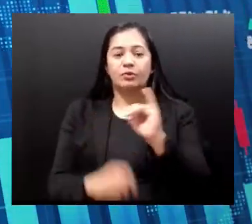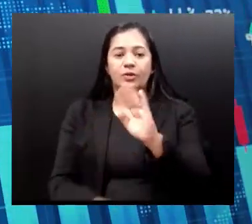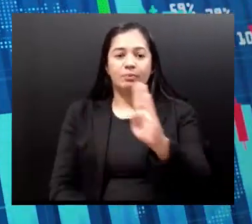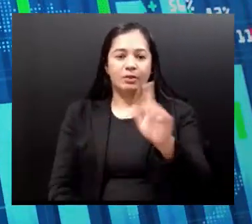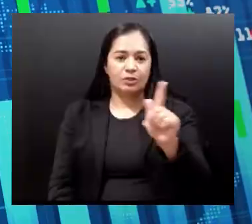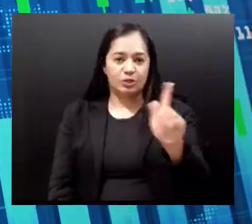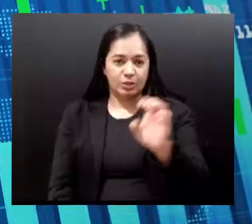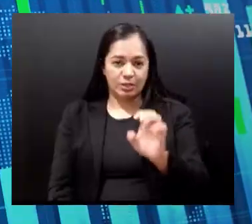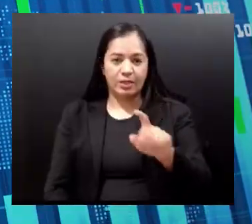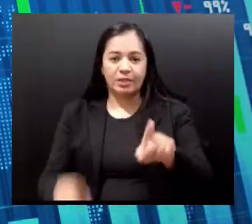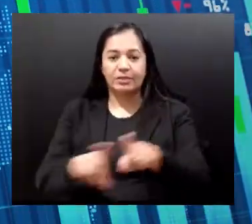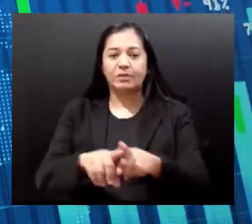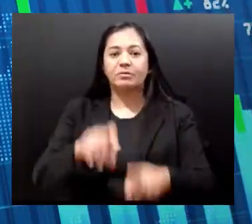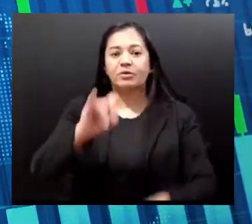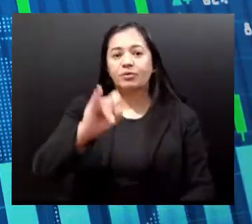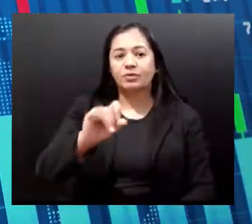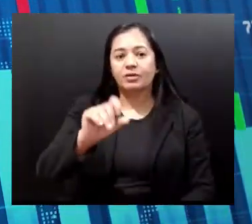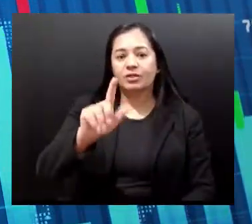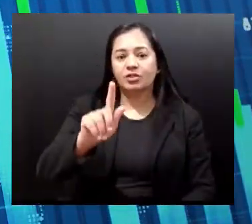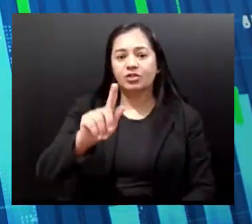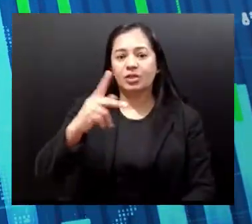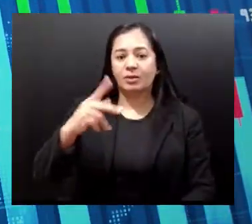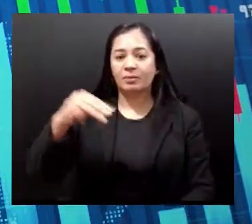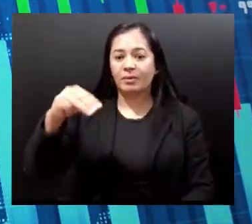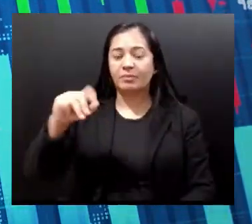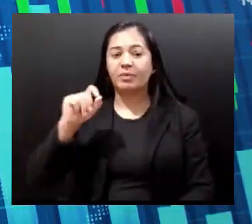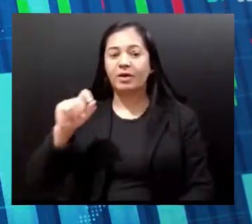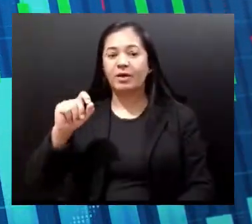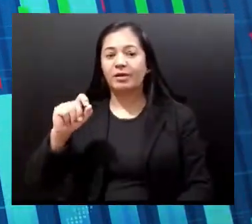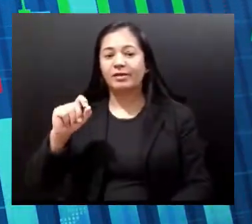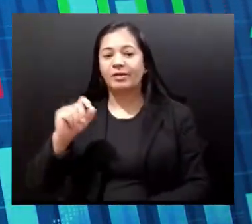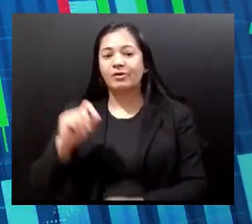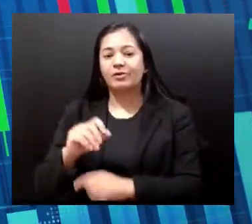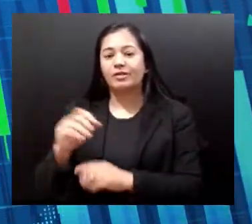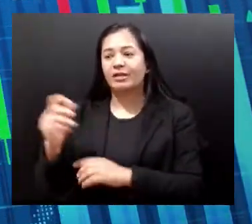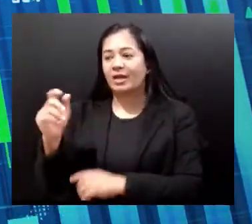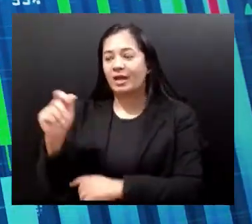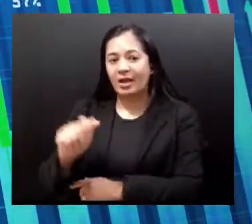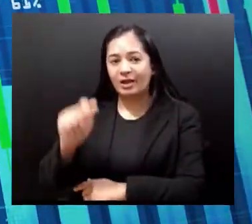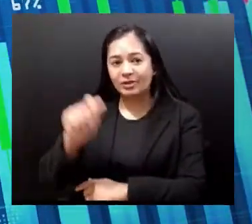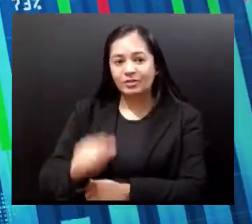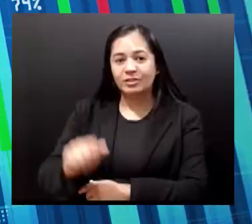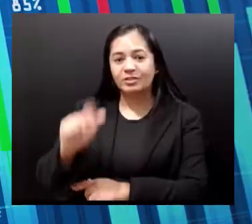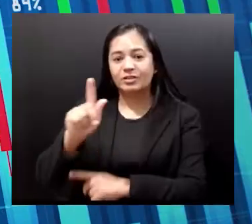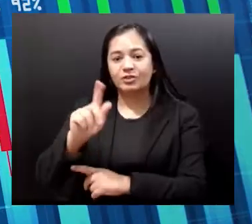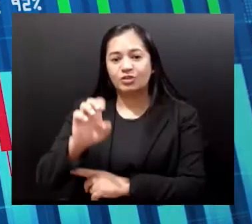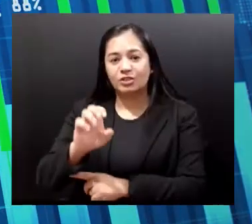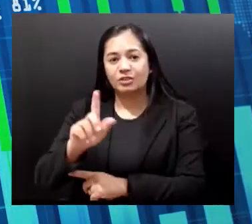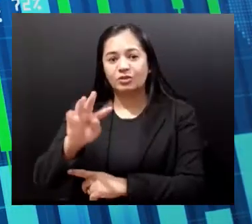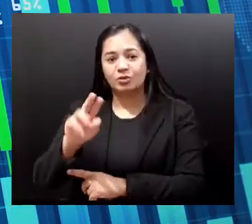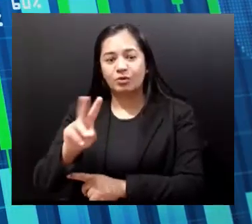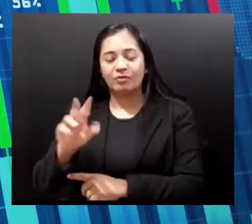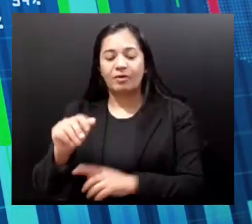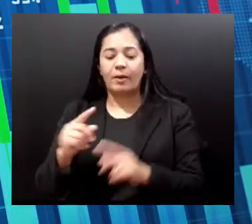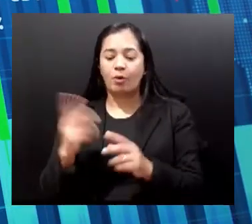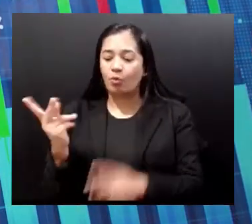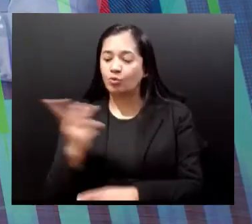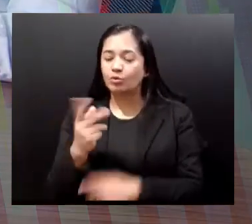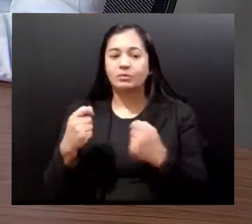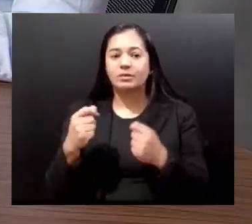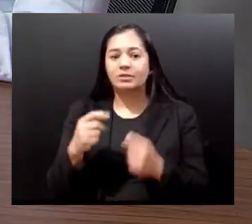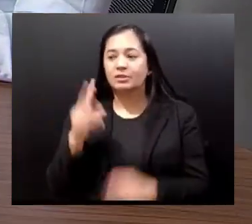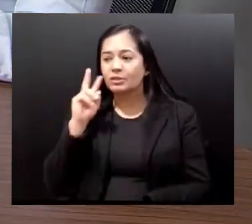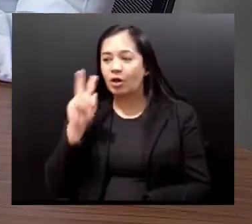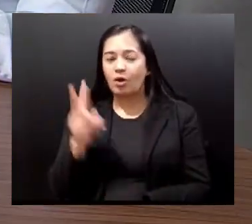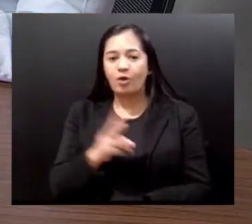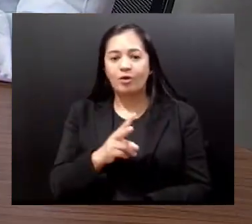IGPM, que quem mede ele é a Fundação Getúlio Vargas. Então nós, economistas, gostamos sempre de olhar os dois, porque um é um índice do governo e o